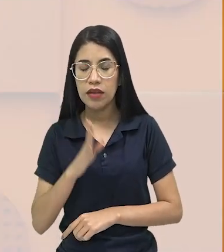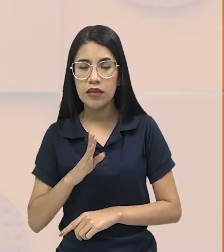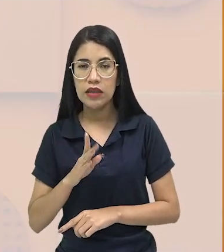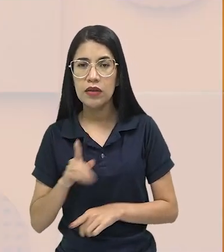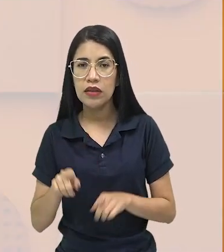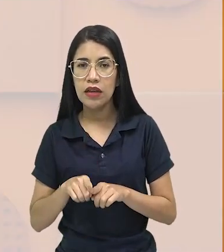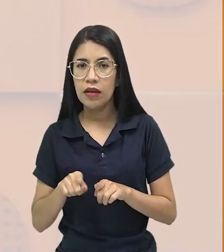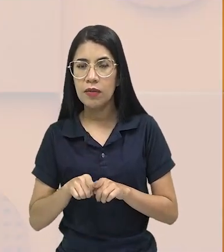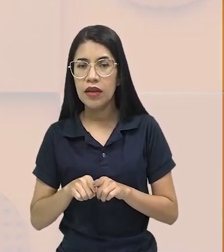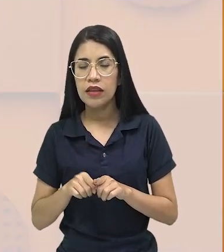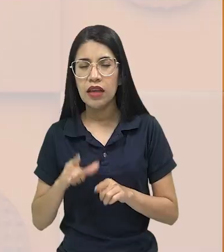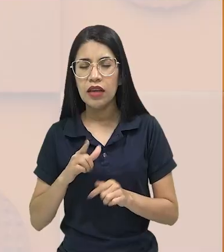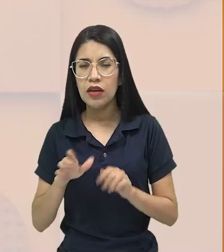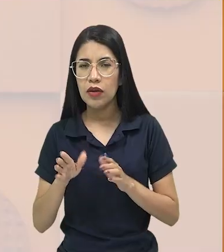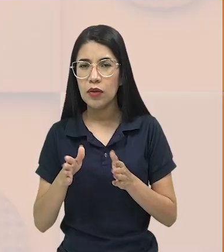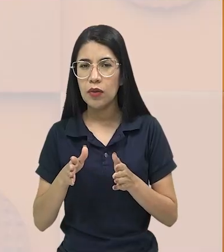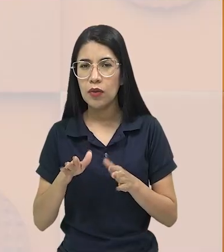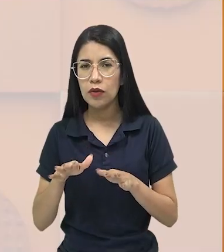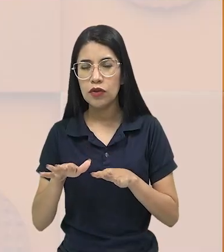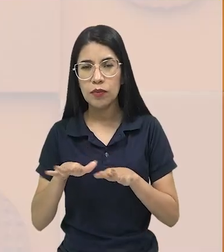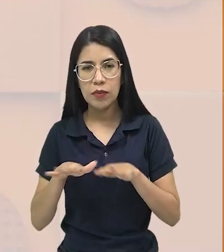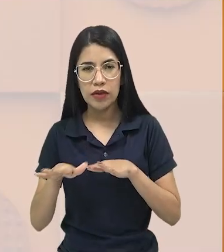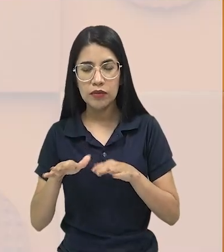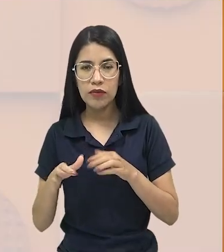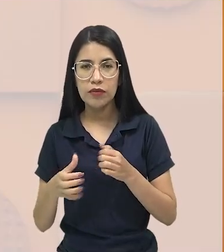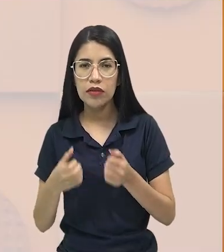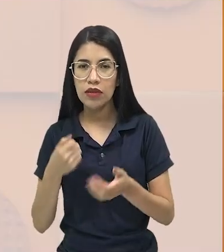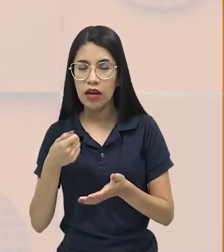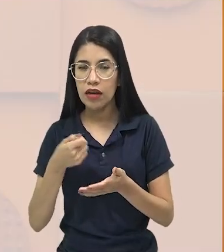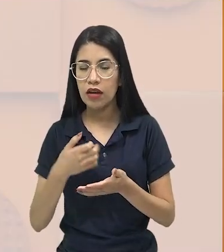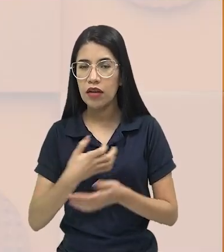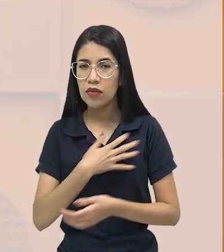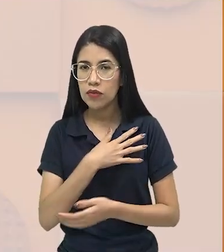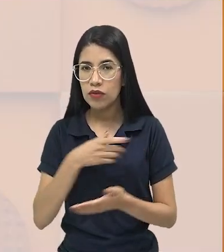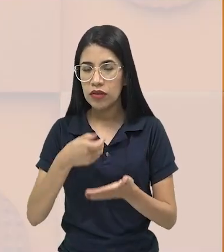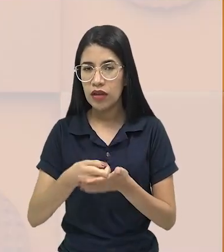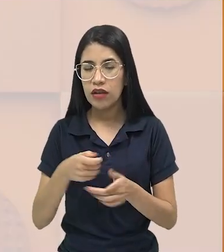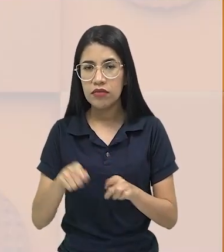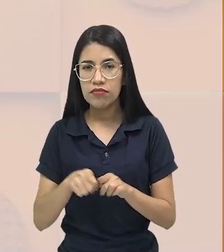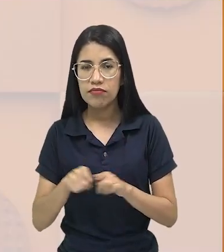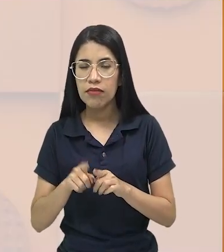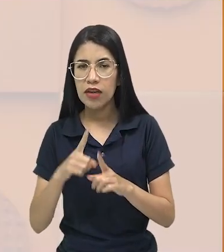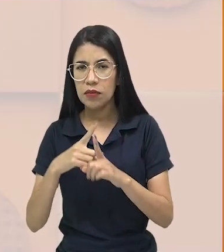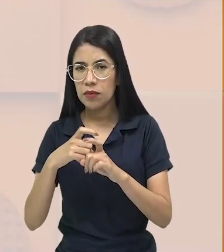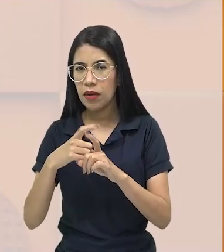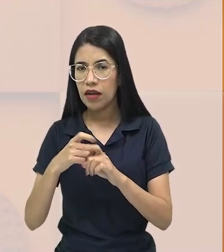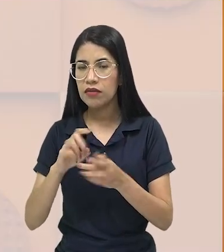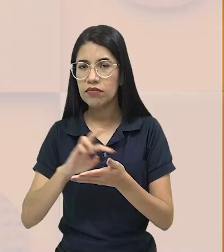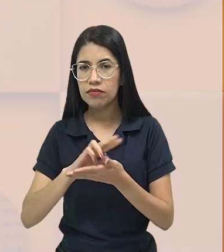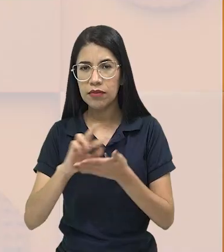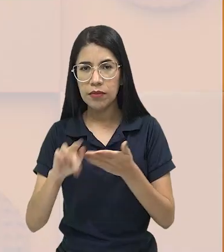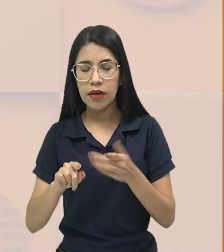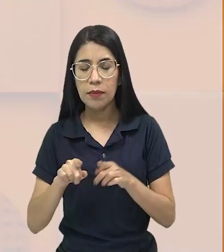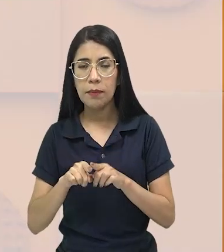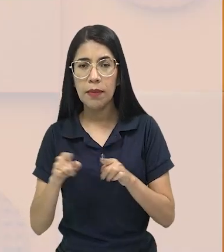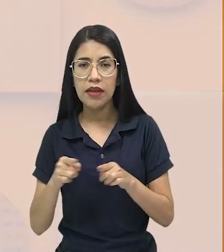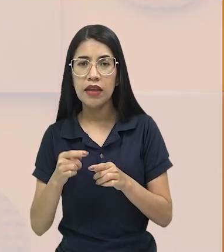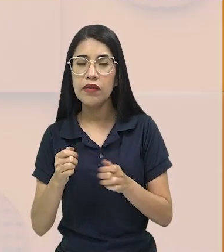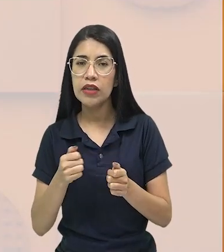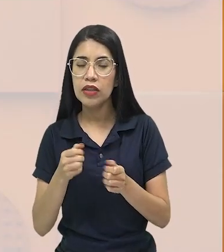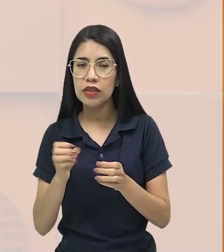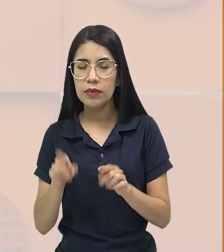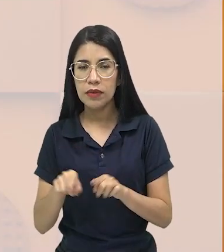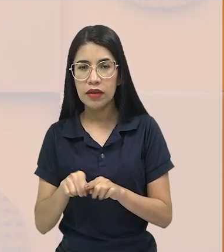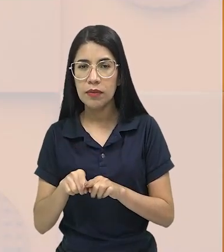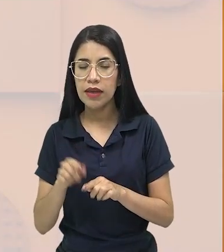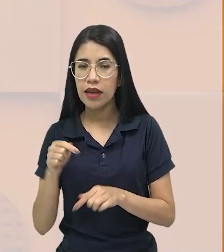em movimentos autoritários por fora do Brasil, como por exemplo o nazismo, o fascismo, não. Na verdade, isso estava muito mais perto da gente nas